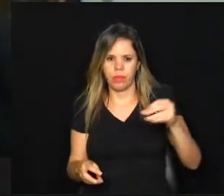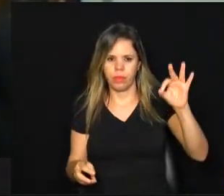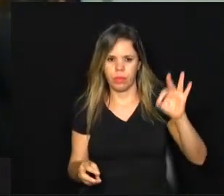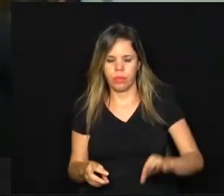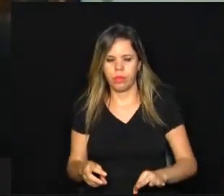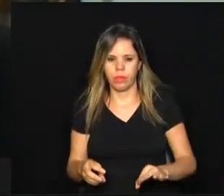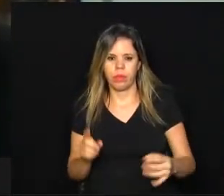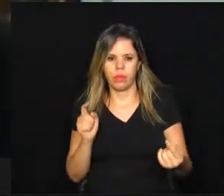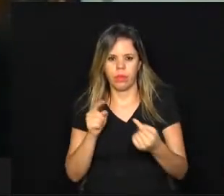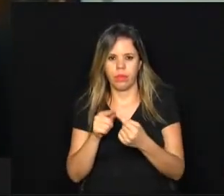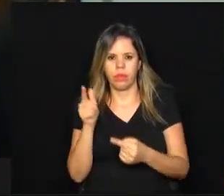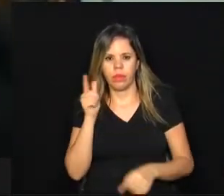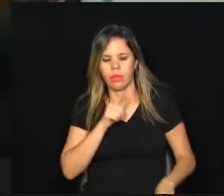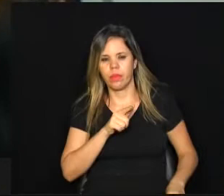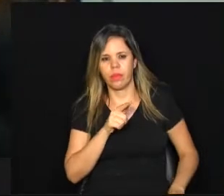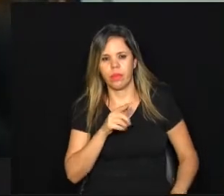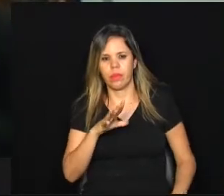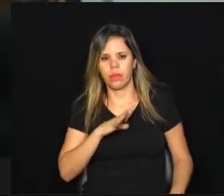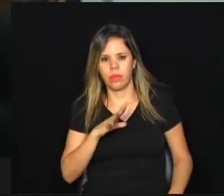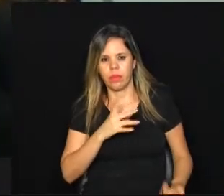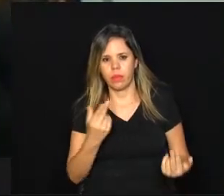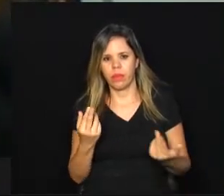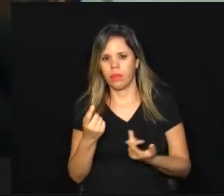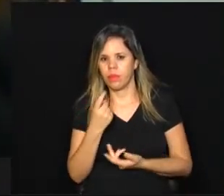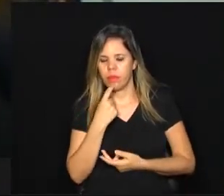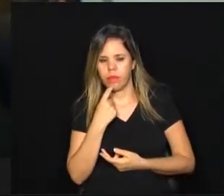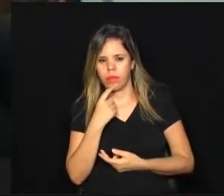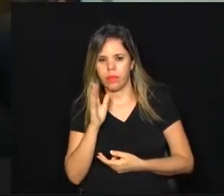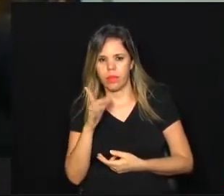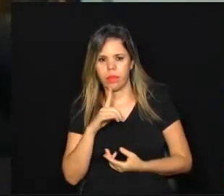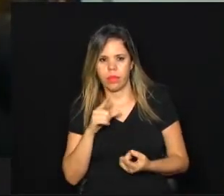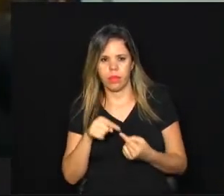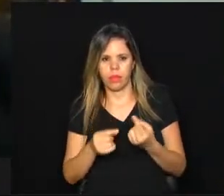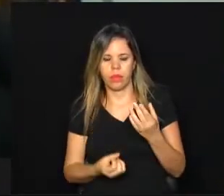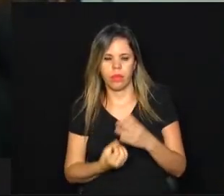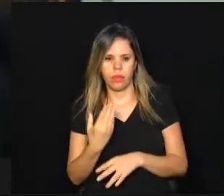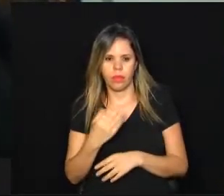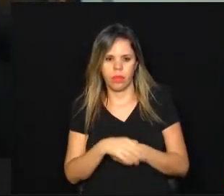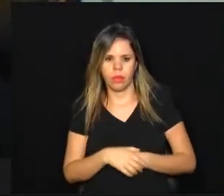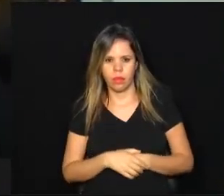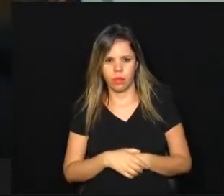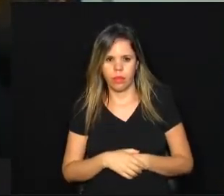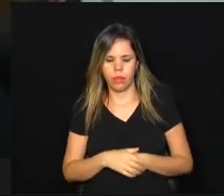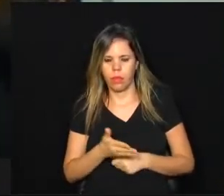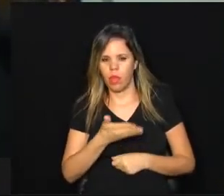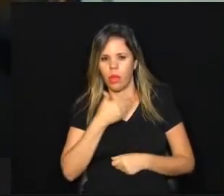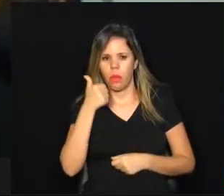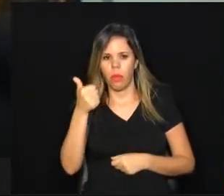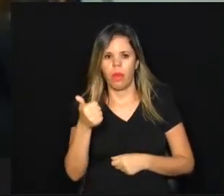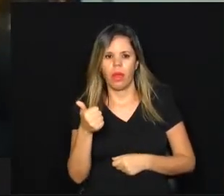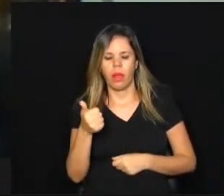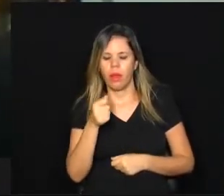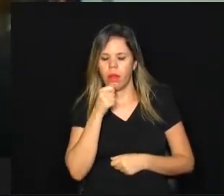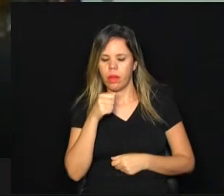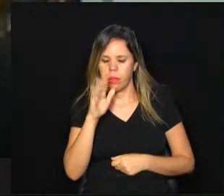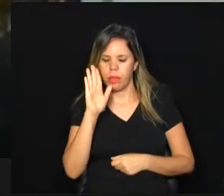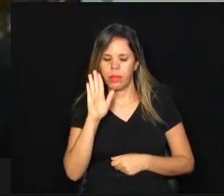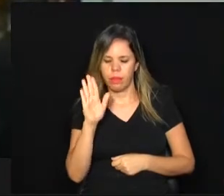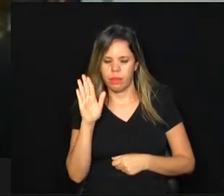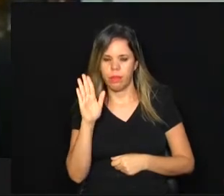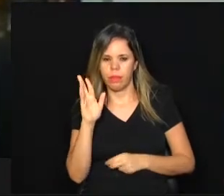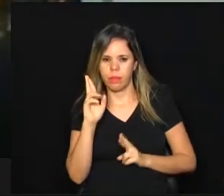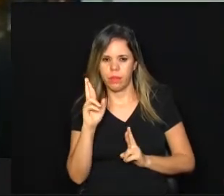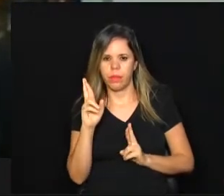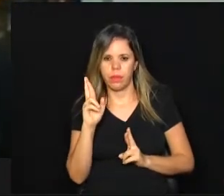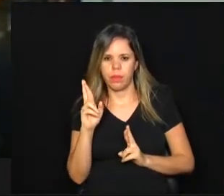sejam atingidos e cidades como Campinas, que já atingiram esse índice, que melhorem esse índice ainda mais. Paulo,